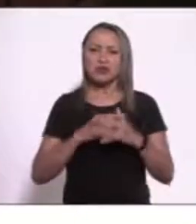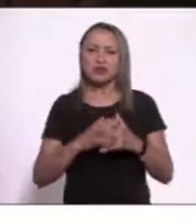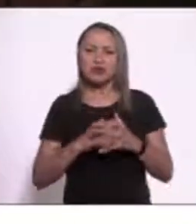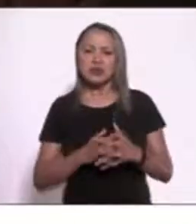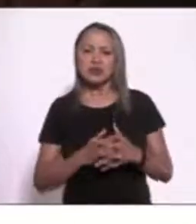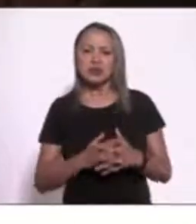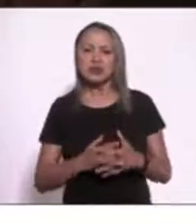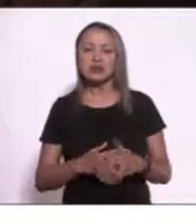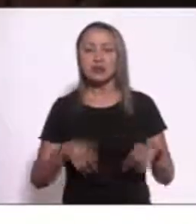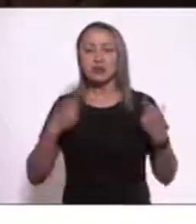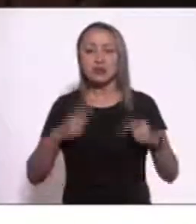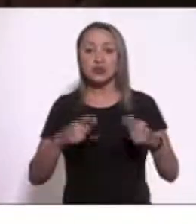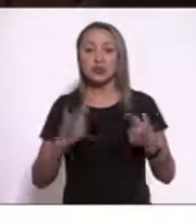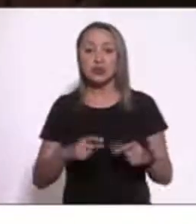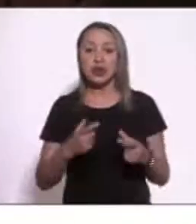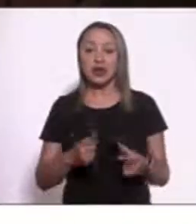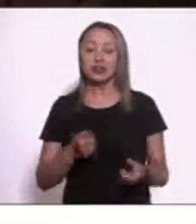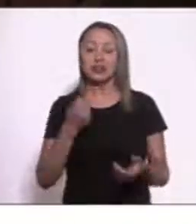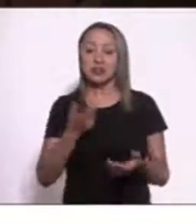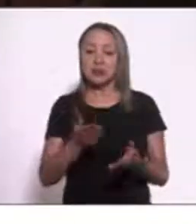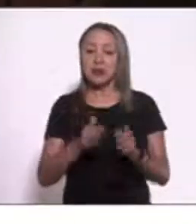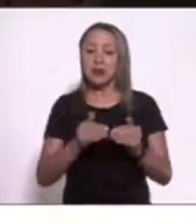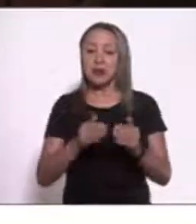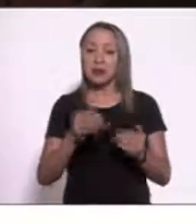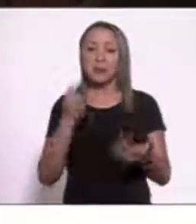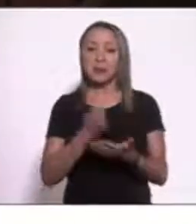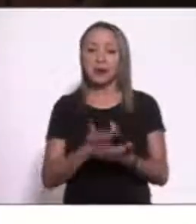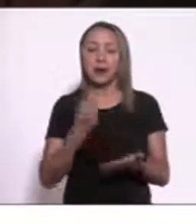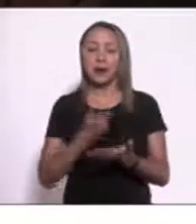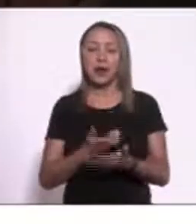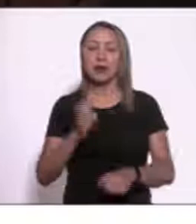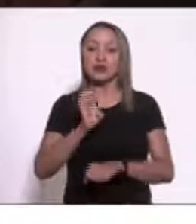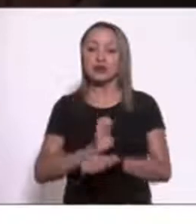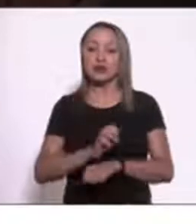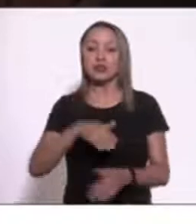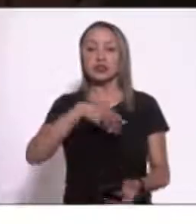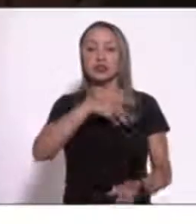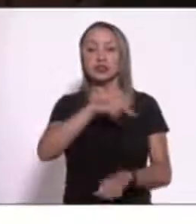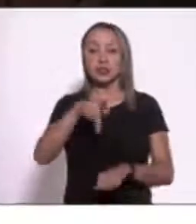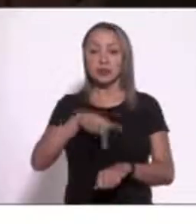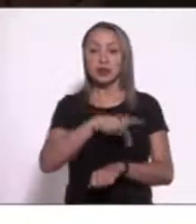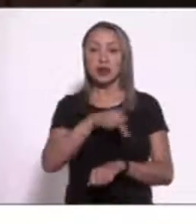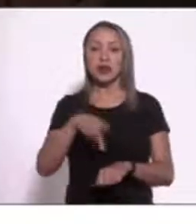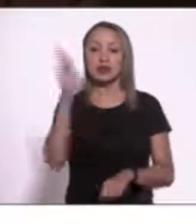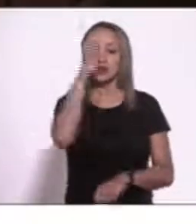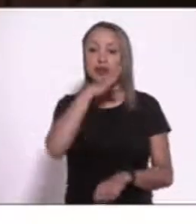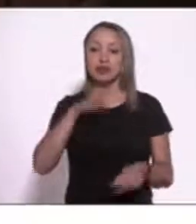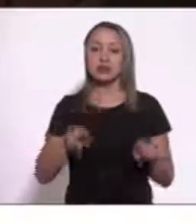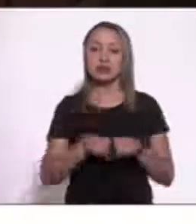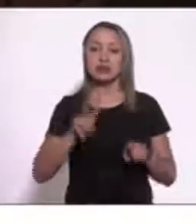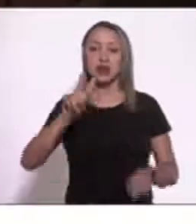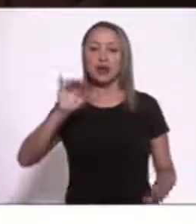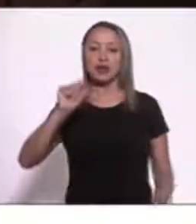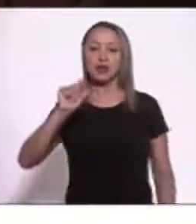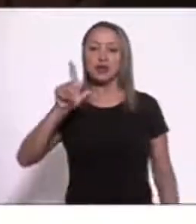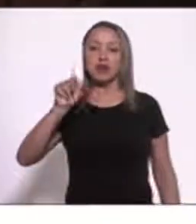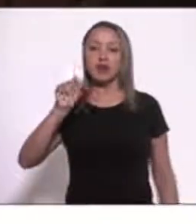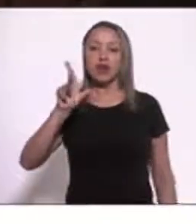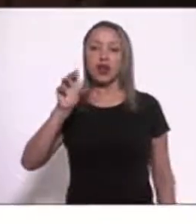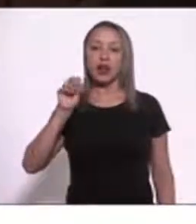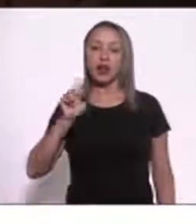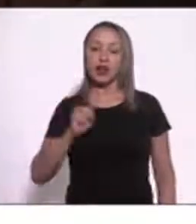concessões rodoviárias no Estado e também no país. No caso da Via Lagos, senhor